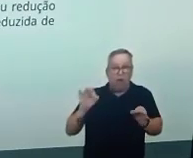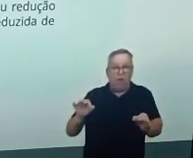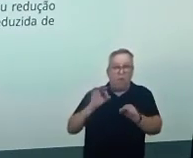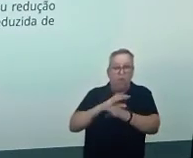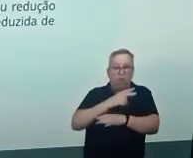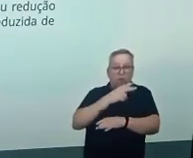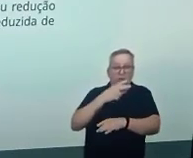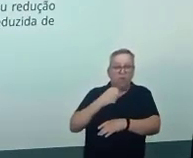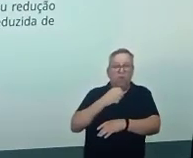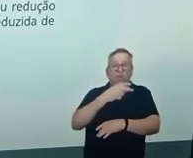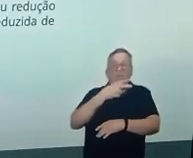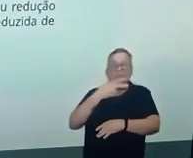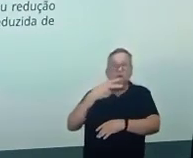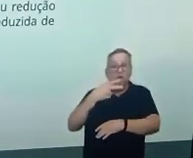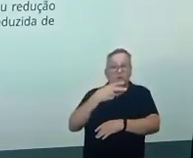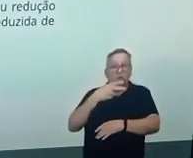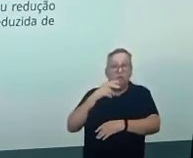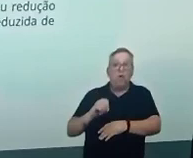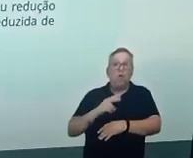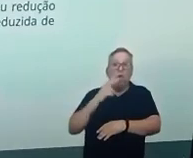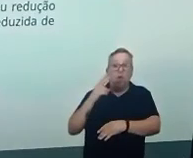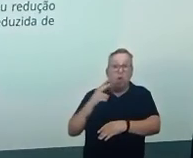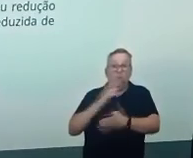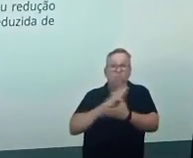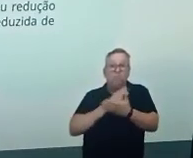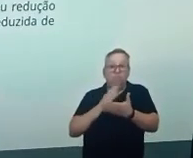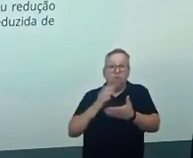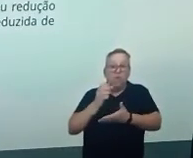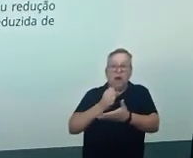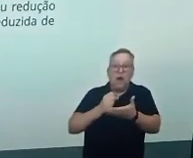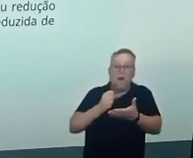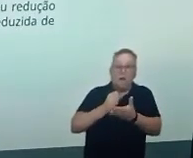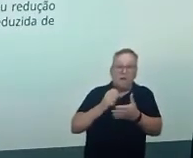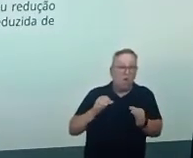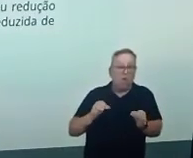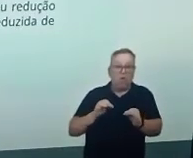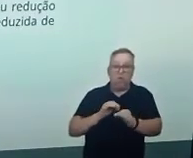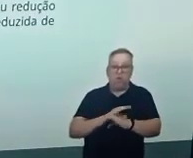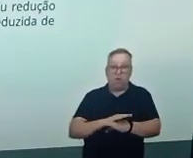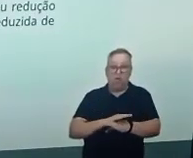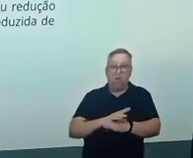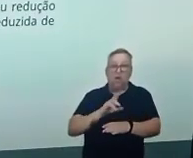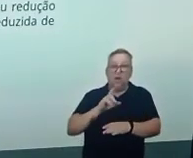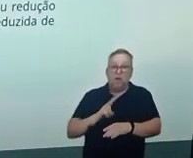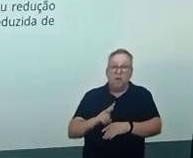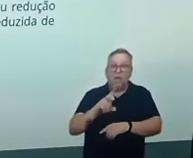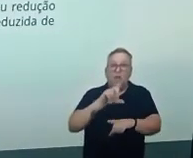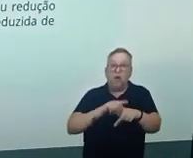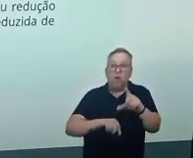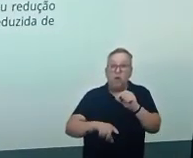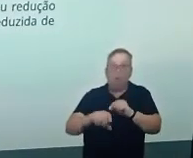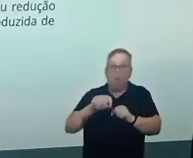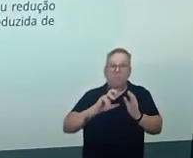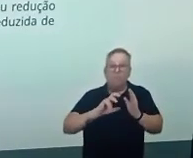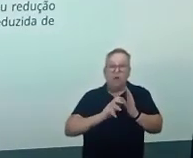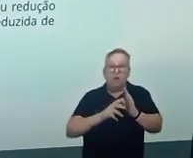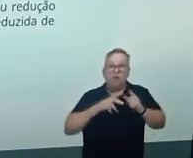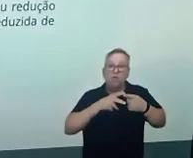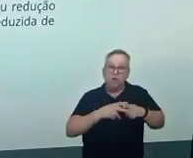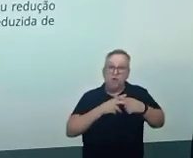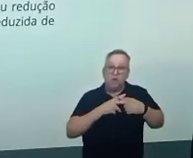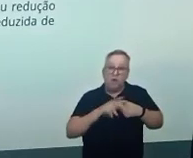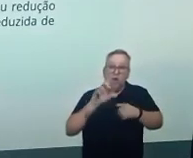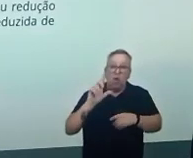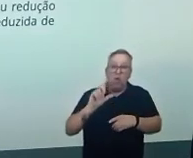de 2022, ou pela inicial, ou pela básica, ou pela integral. Sempre optando por manutenção, redução